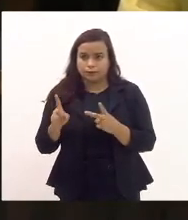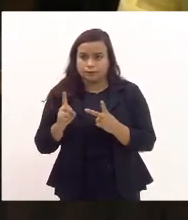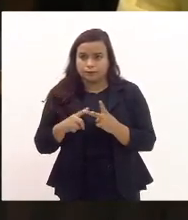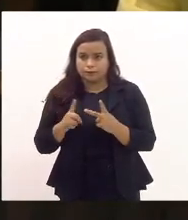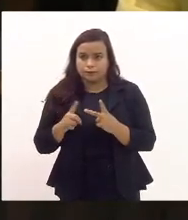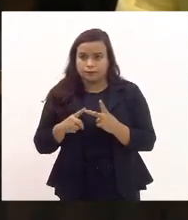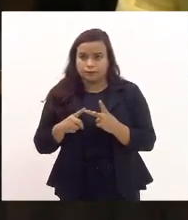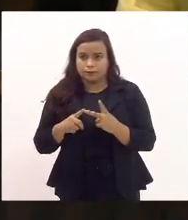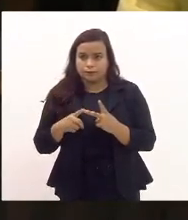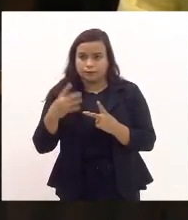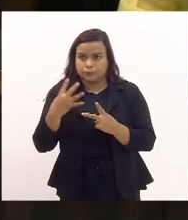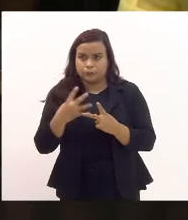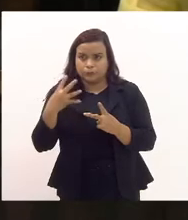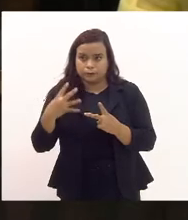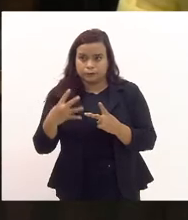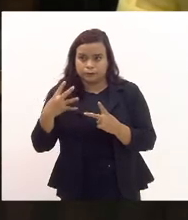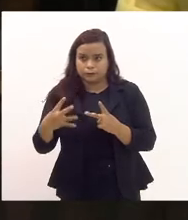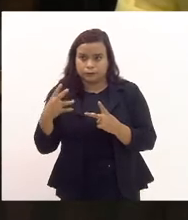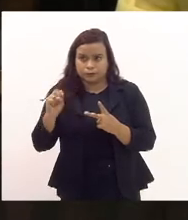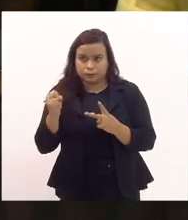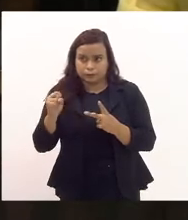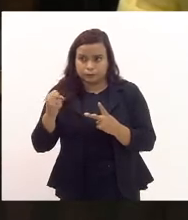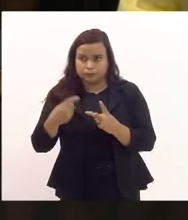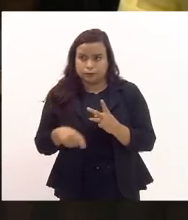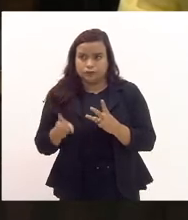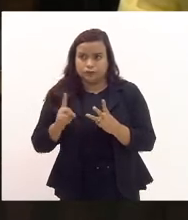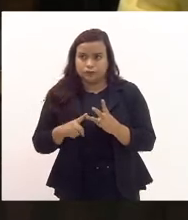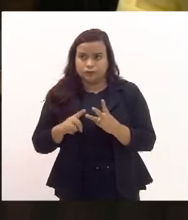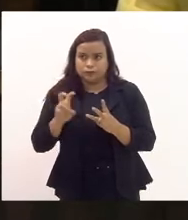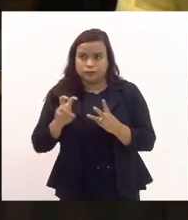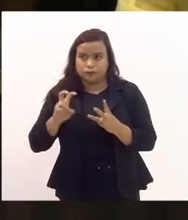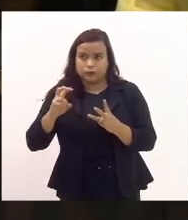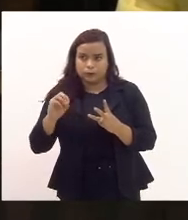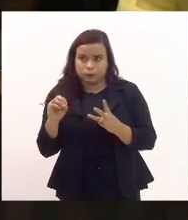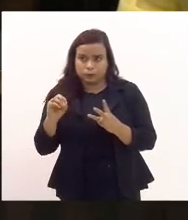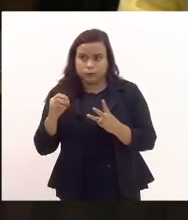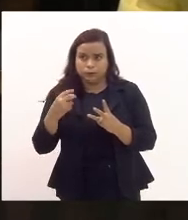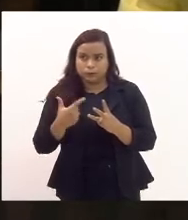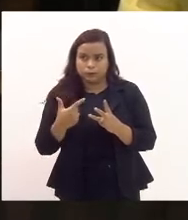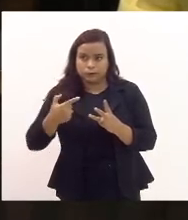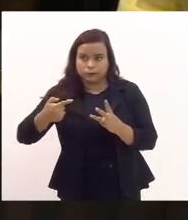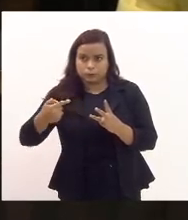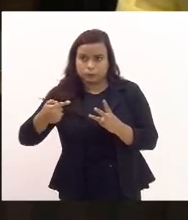a 44 48 50